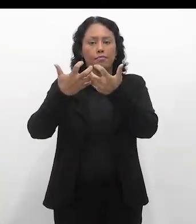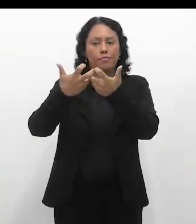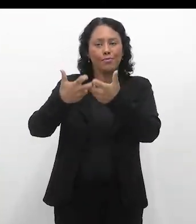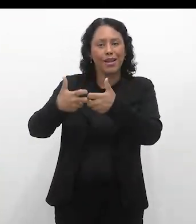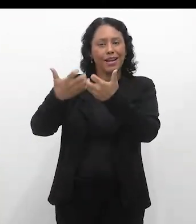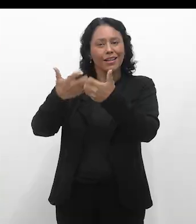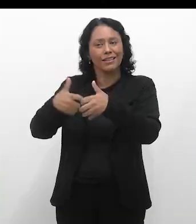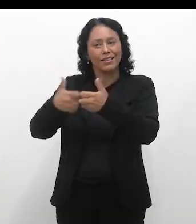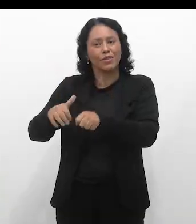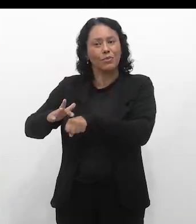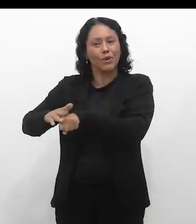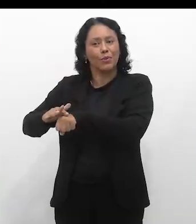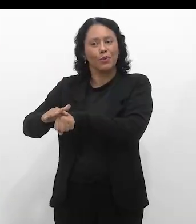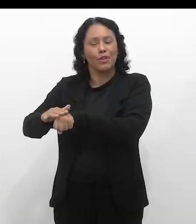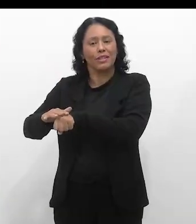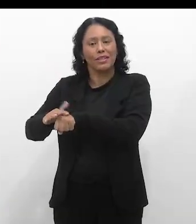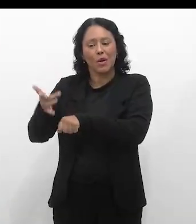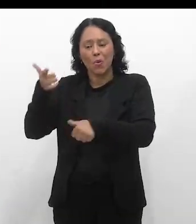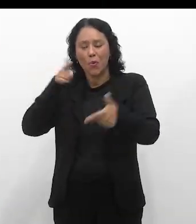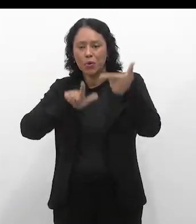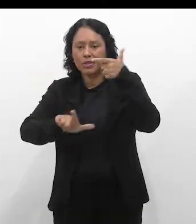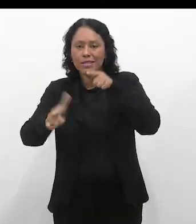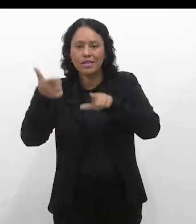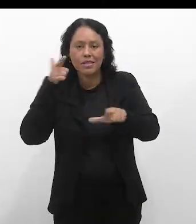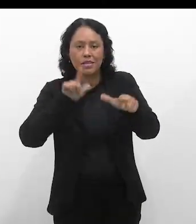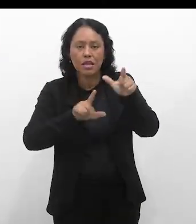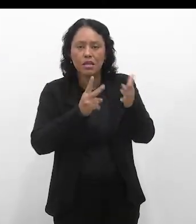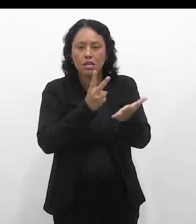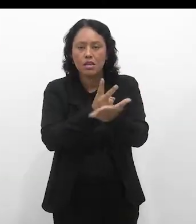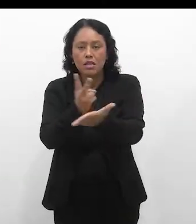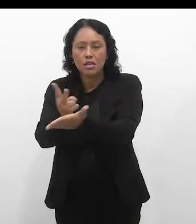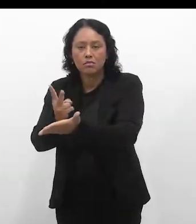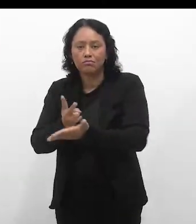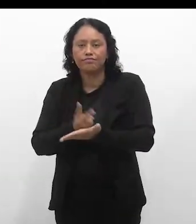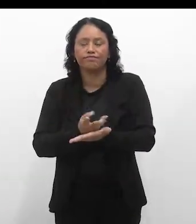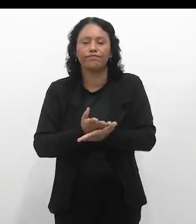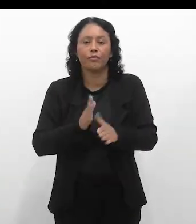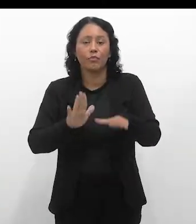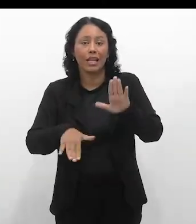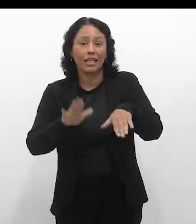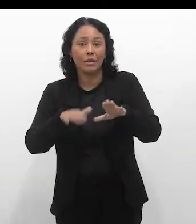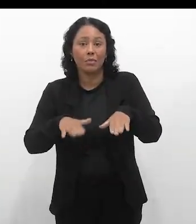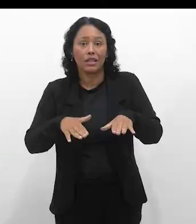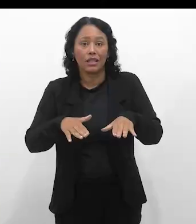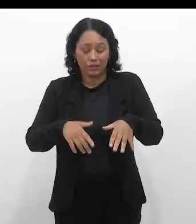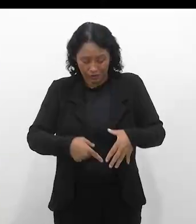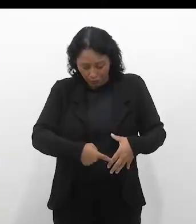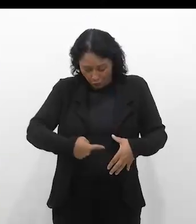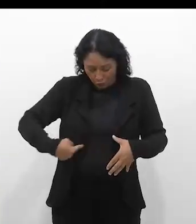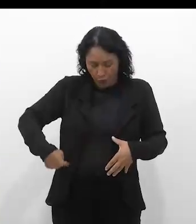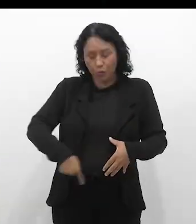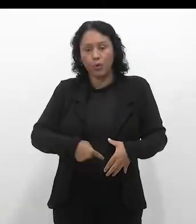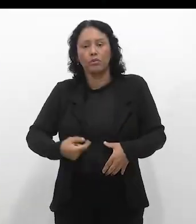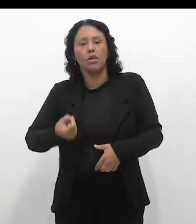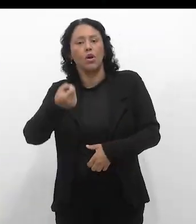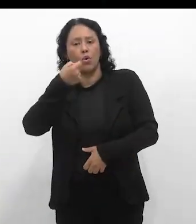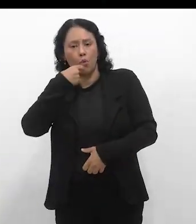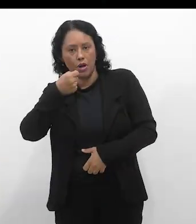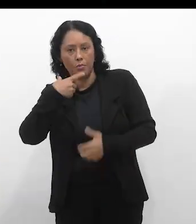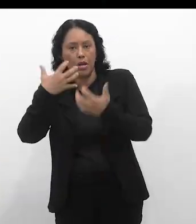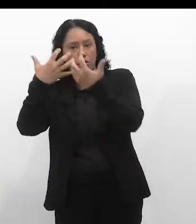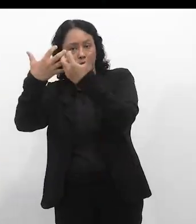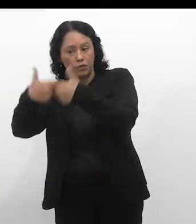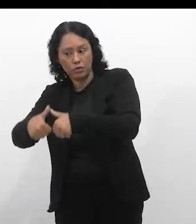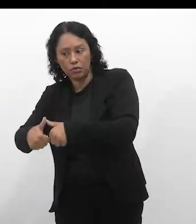mecanismos que ele consegue continuar atuando independente do meio que ele vive. Então, o remédio, ele funciona